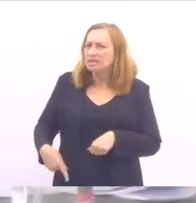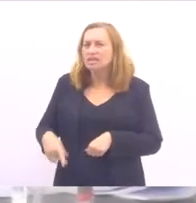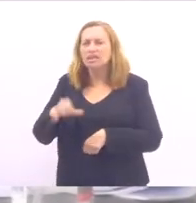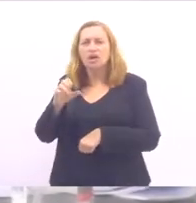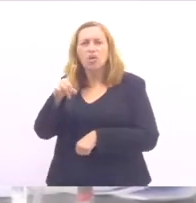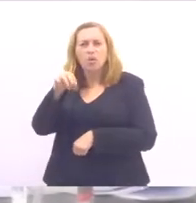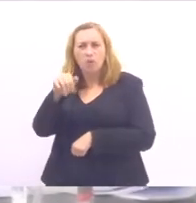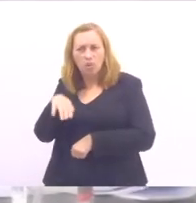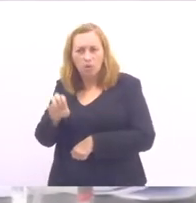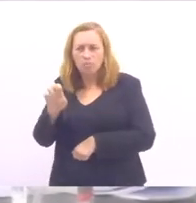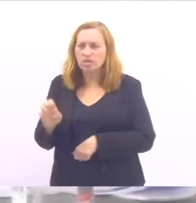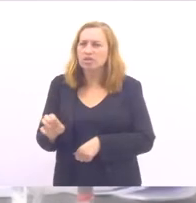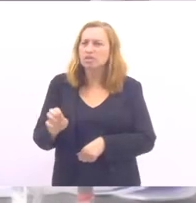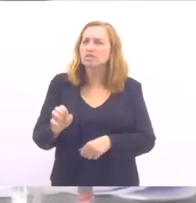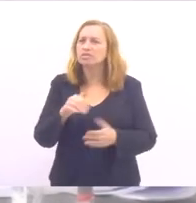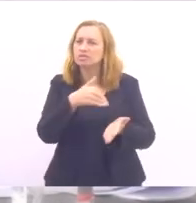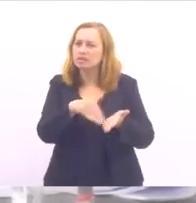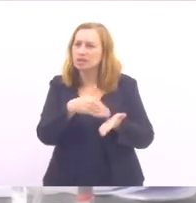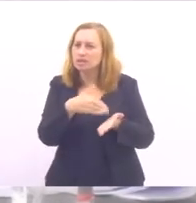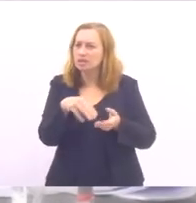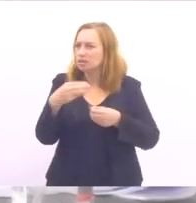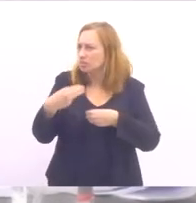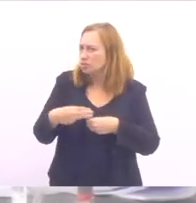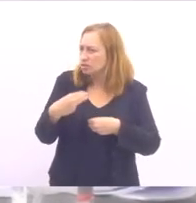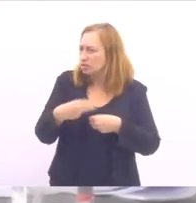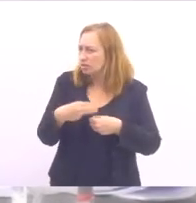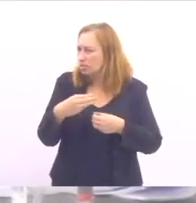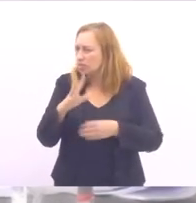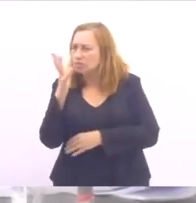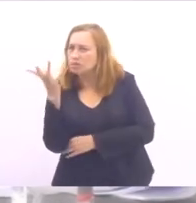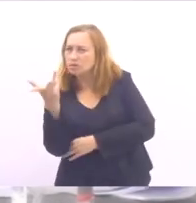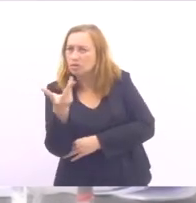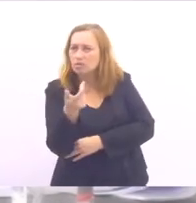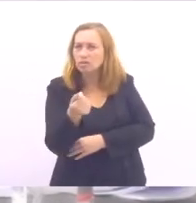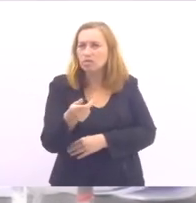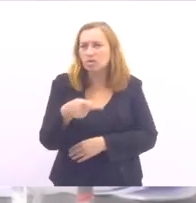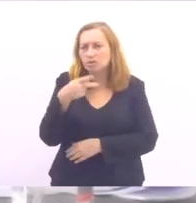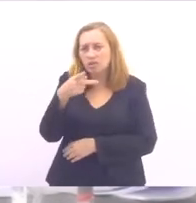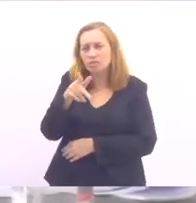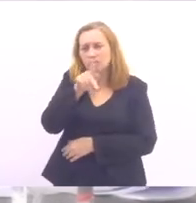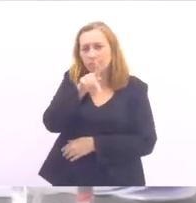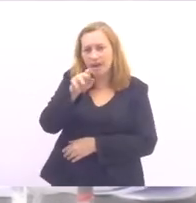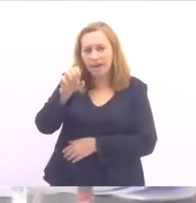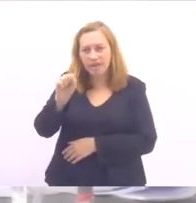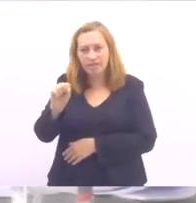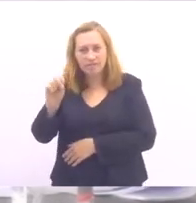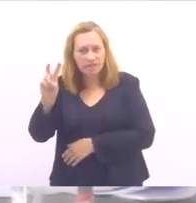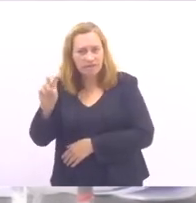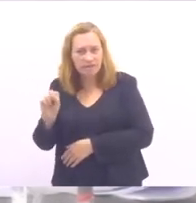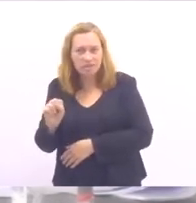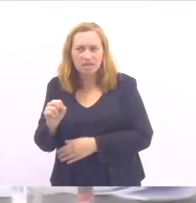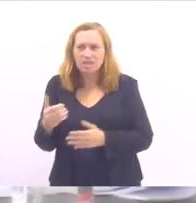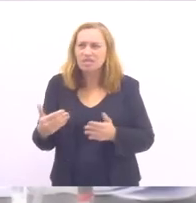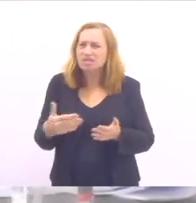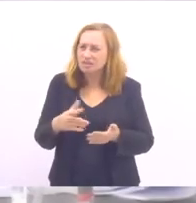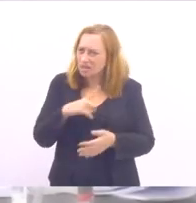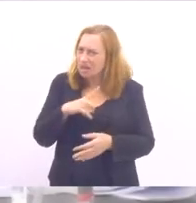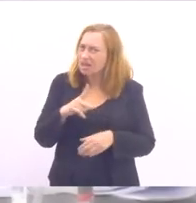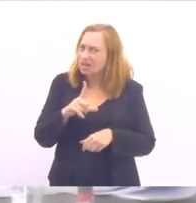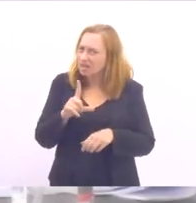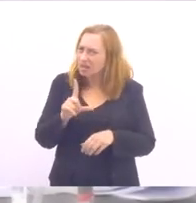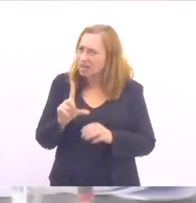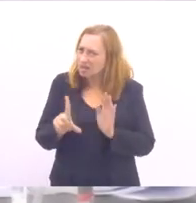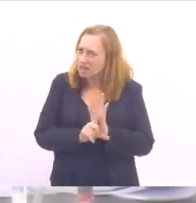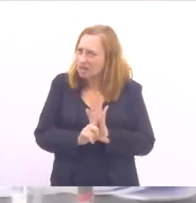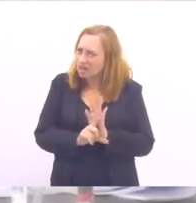e o secretário municipal do ambiente, uma hora lá eu falei dos PEVs. Eles falaram, mas tem alguma lei que obriga